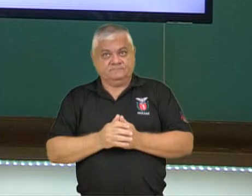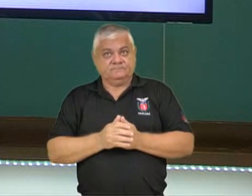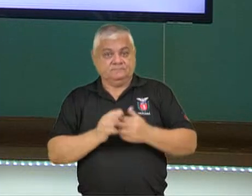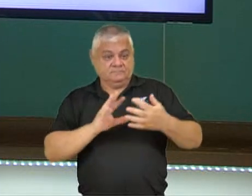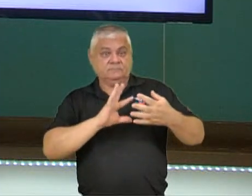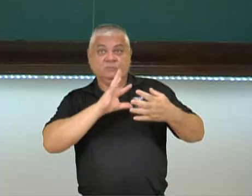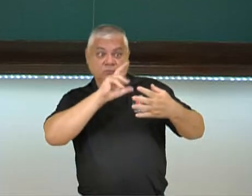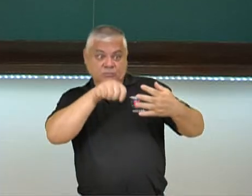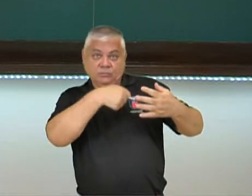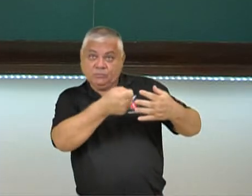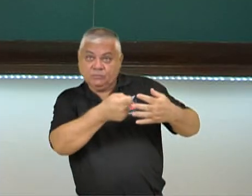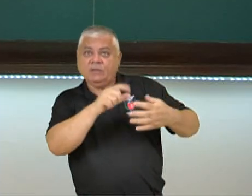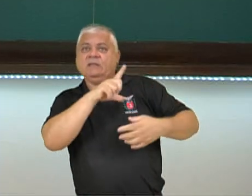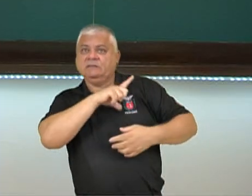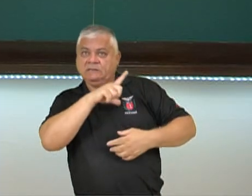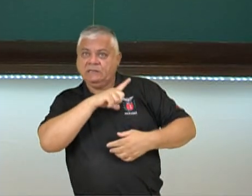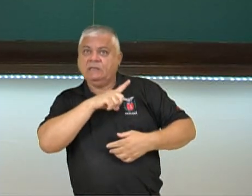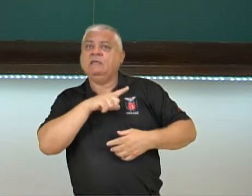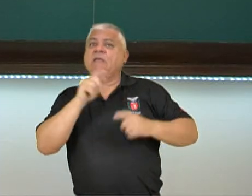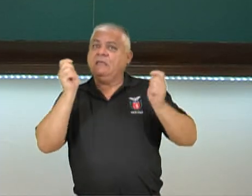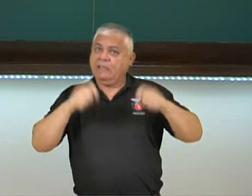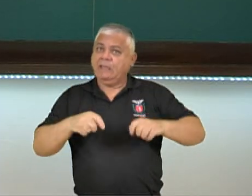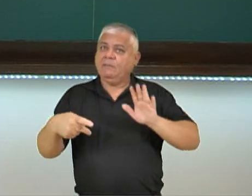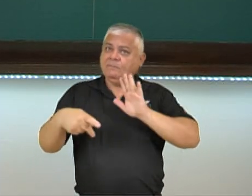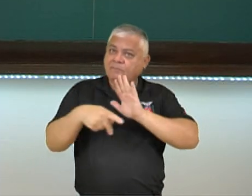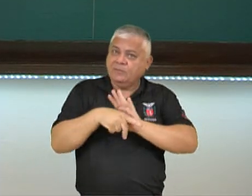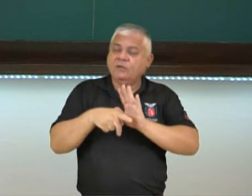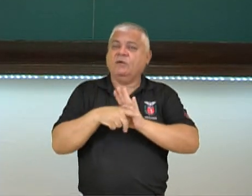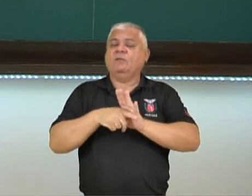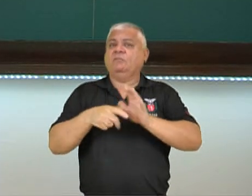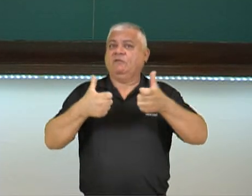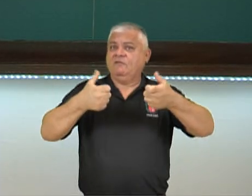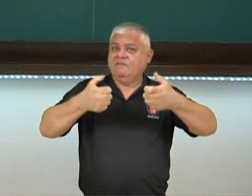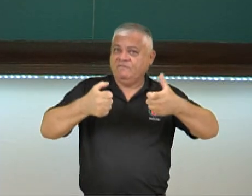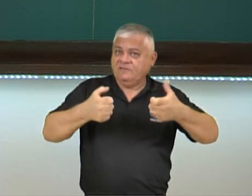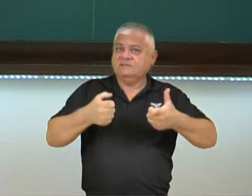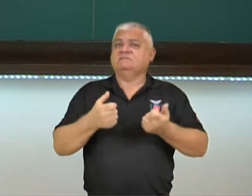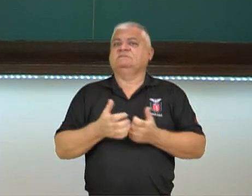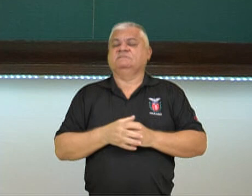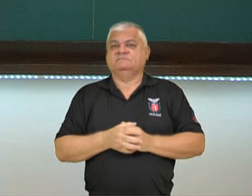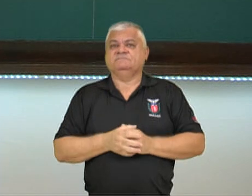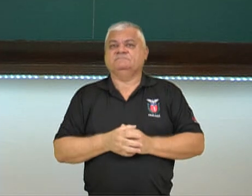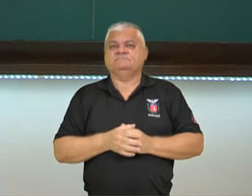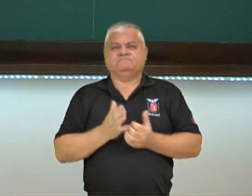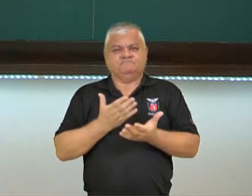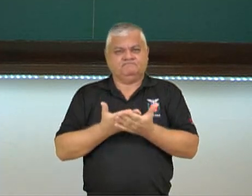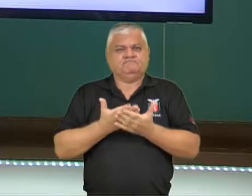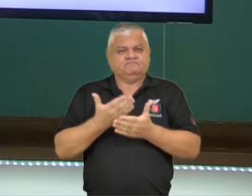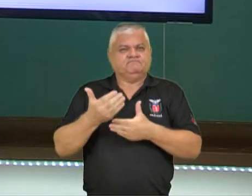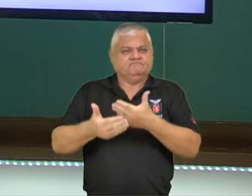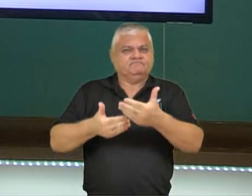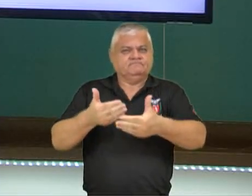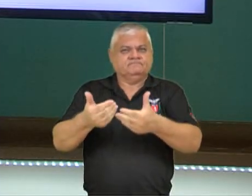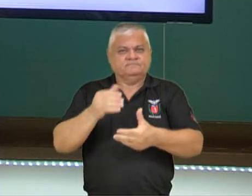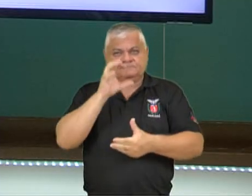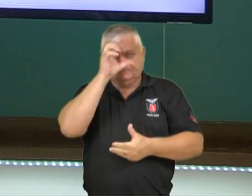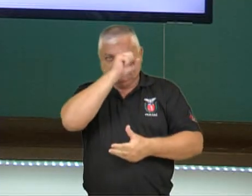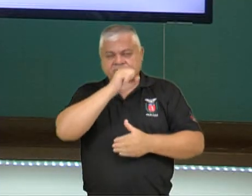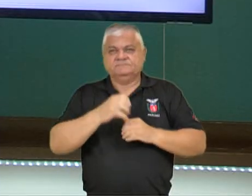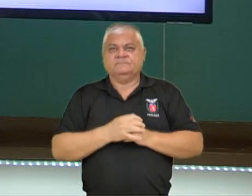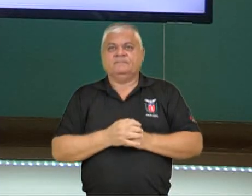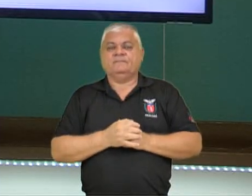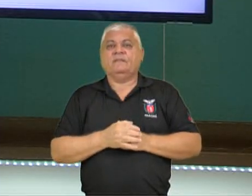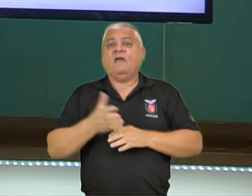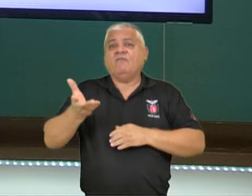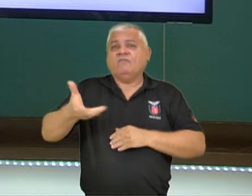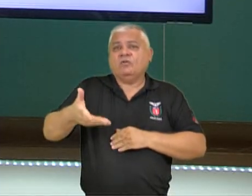ter necessariamente uma grandeza física e uma unidade, que a gente vai estudar aí com o tempo. Bem, para medir a velocidade de